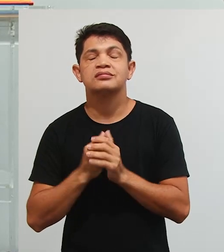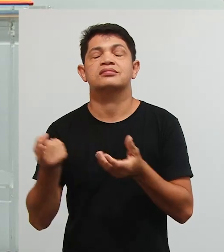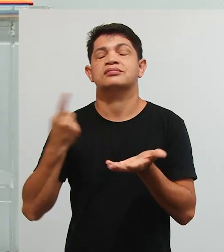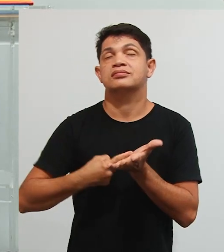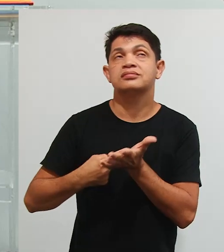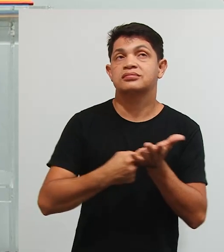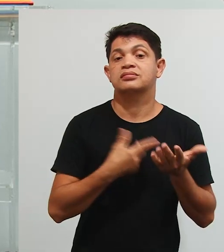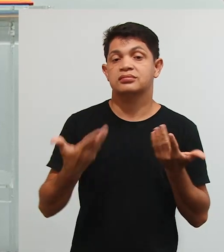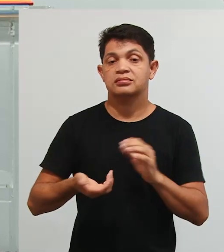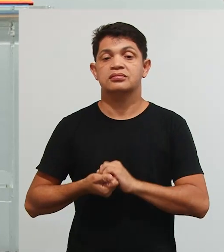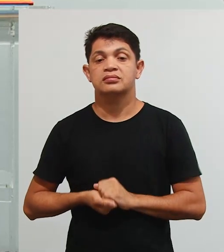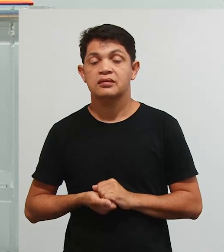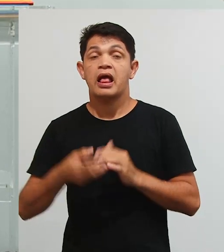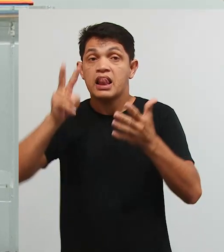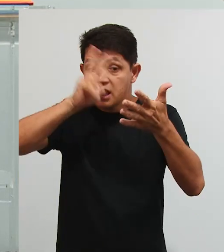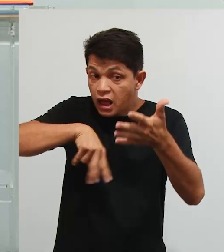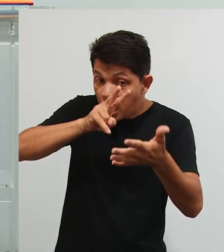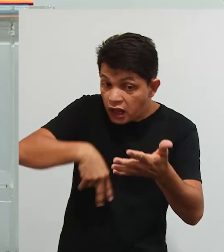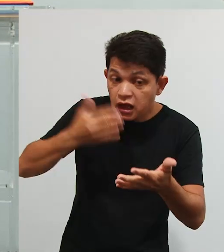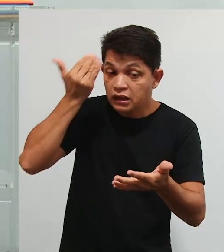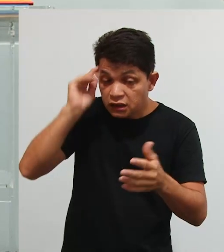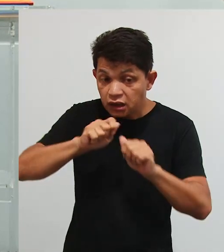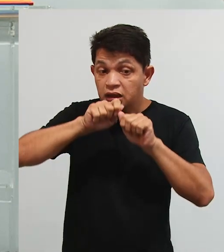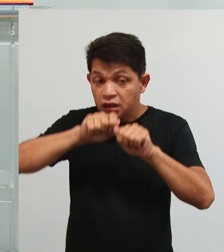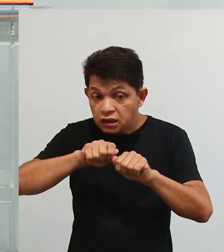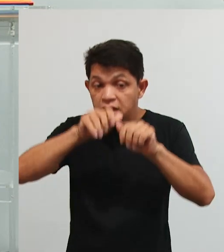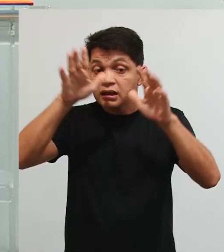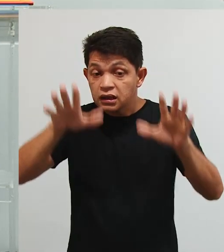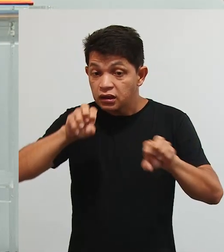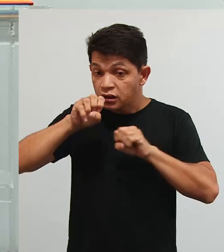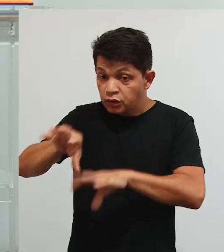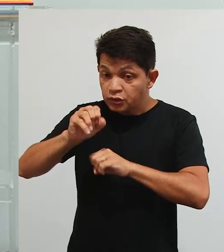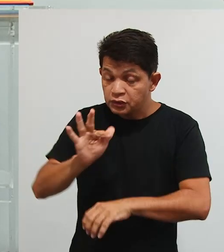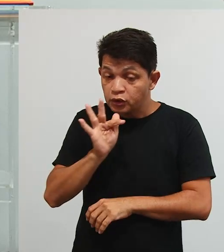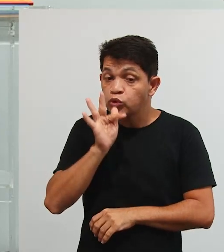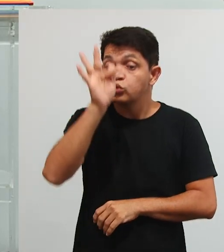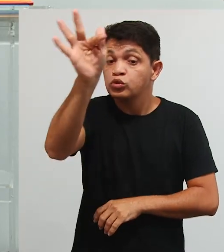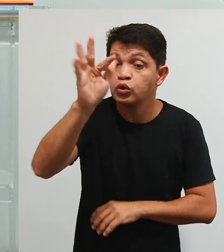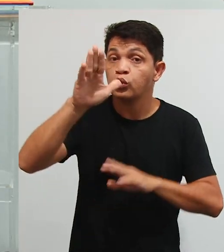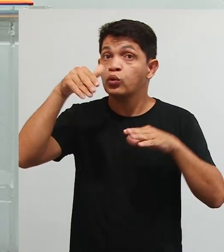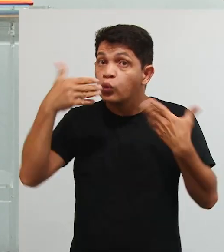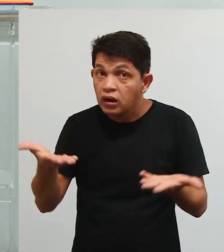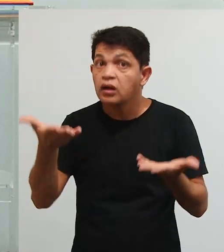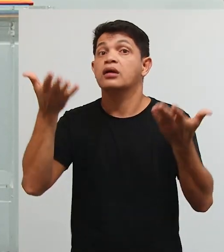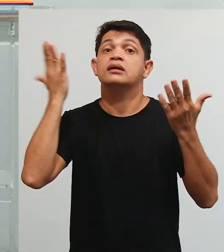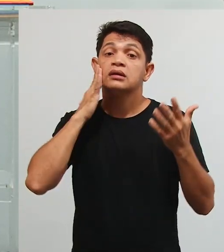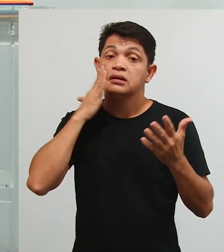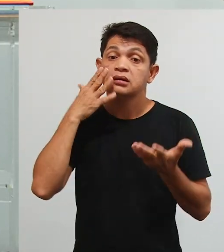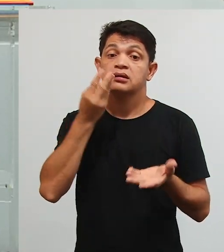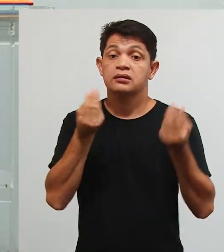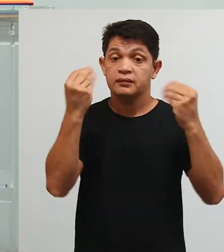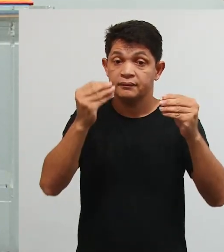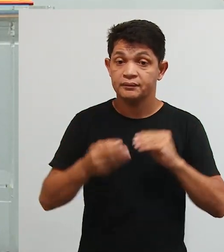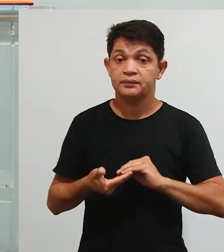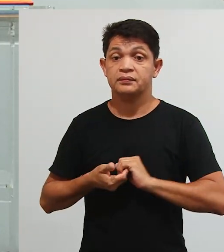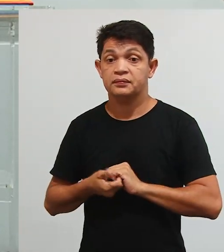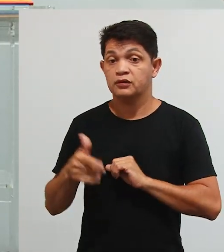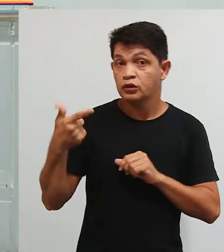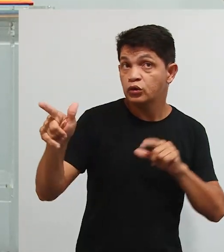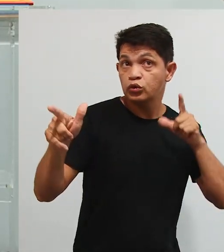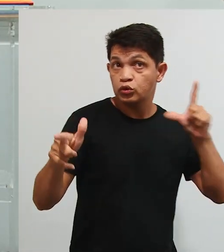passo para o processo educativo. Então, só o fazer com já será um grande passo para a